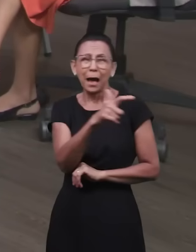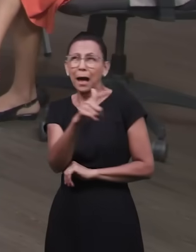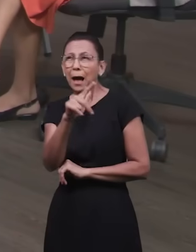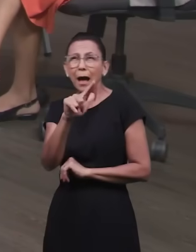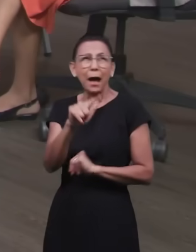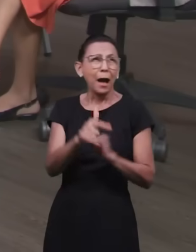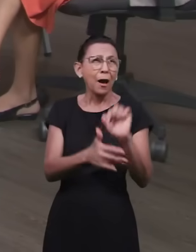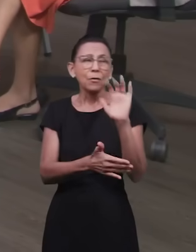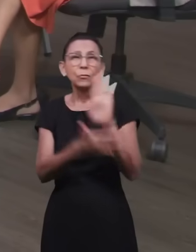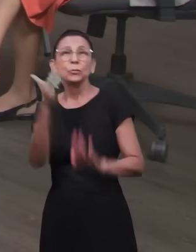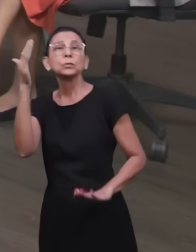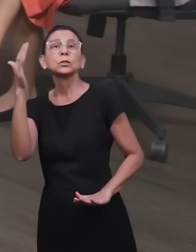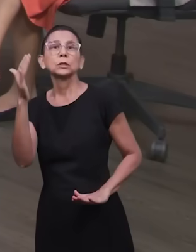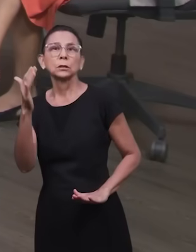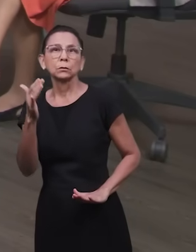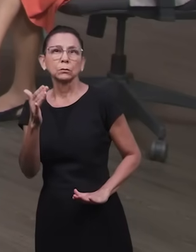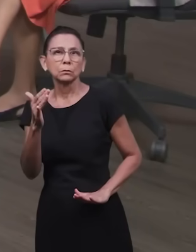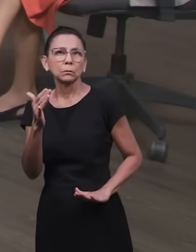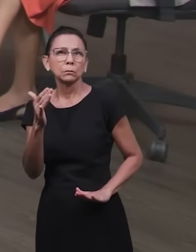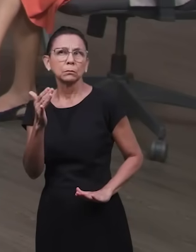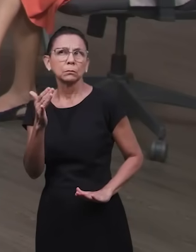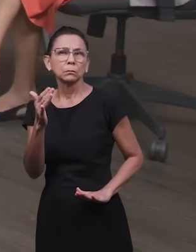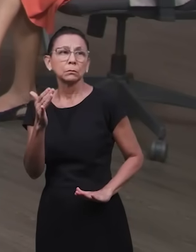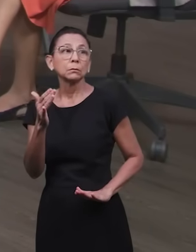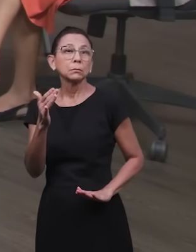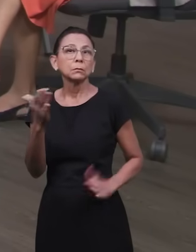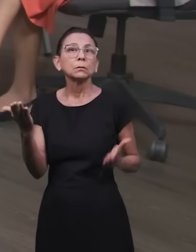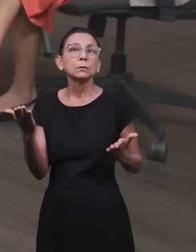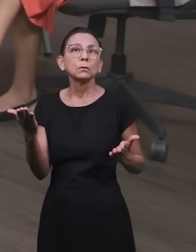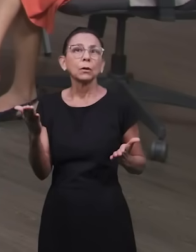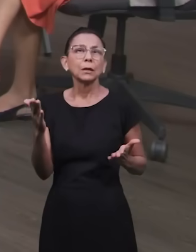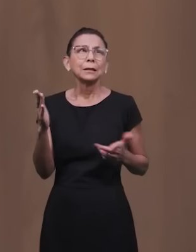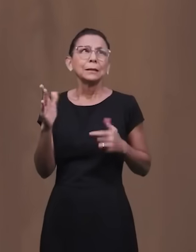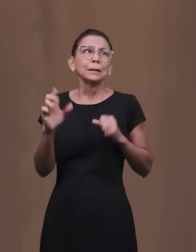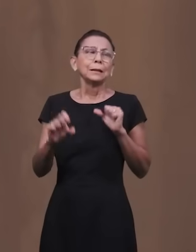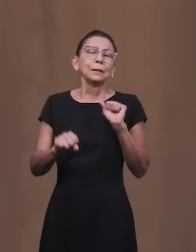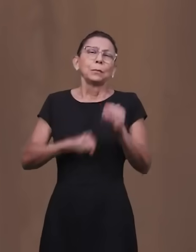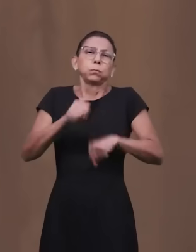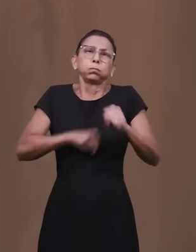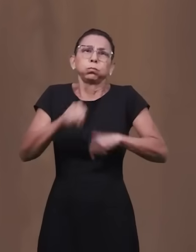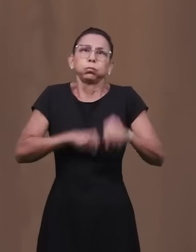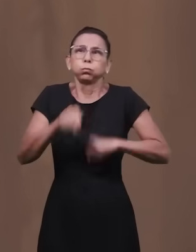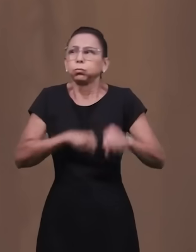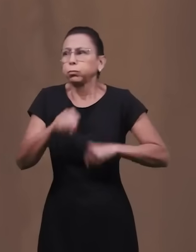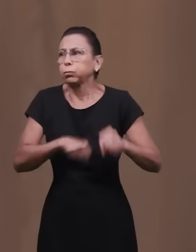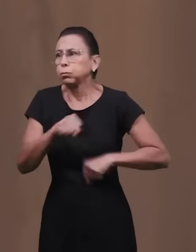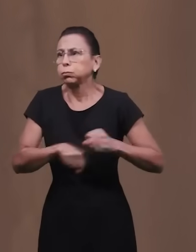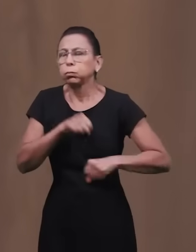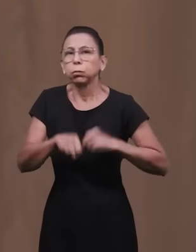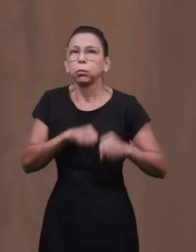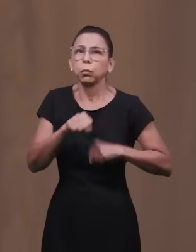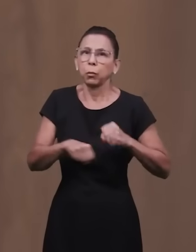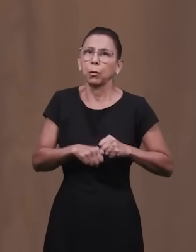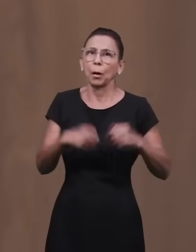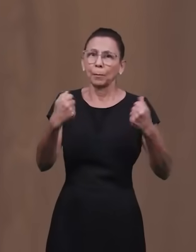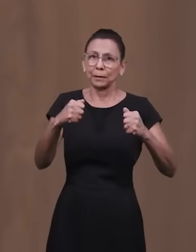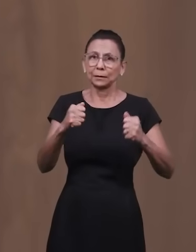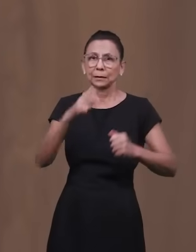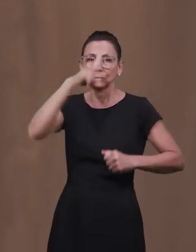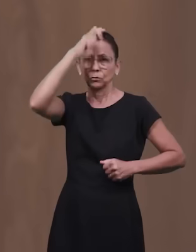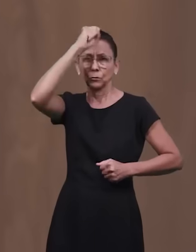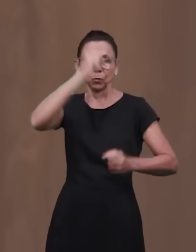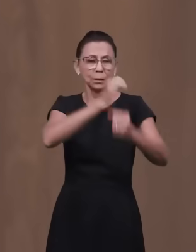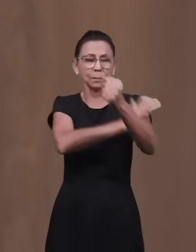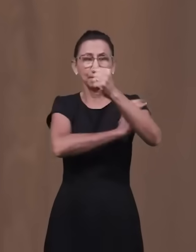que estaria acontecendo. Imagine se você tem que fugir de uma fera, você precisa correr muito. Velocidade precisa de força da